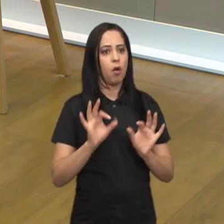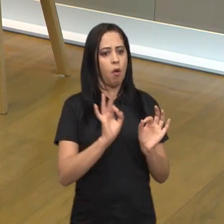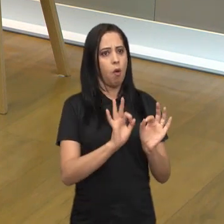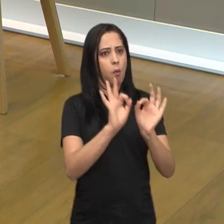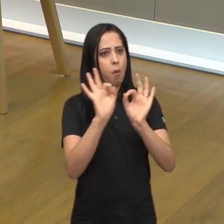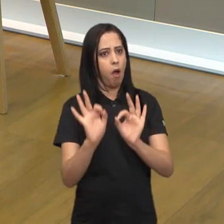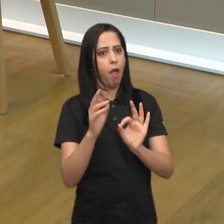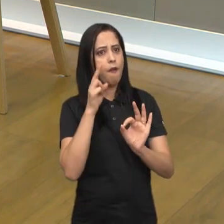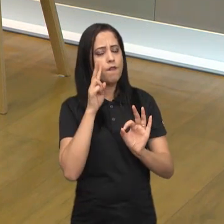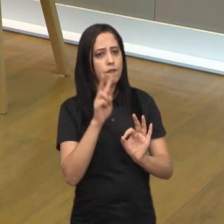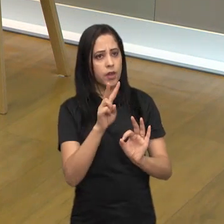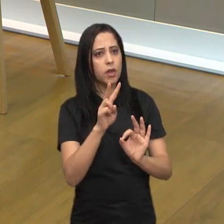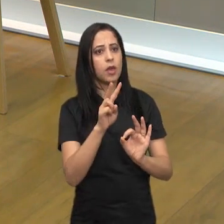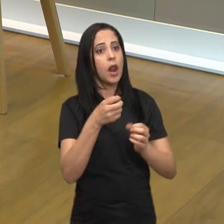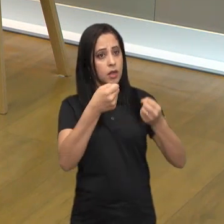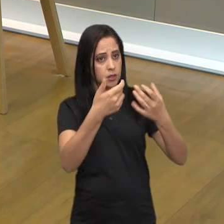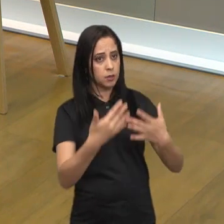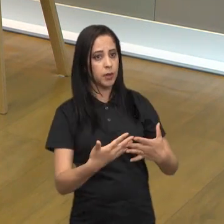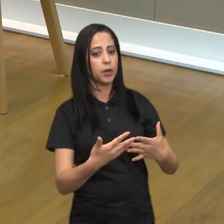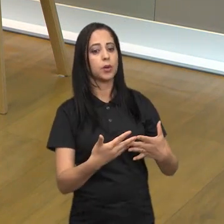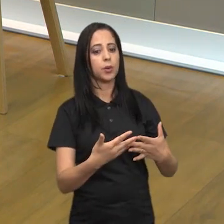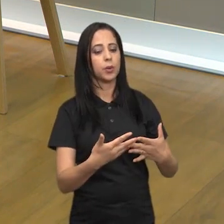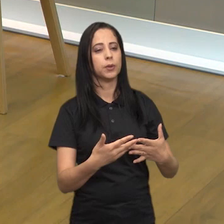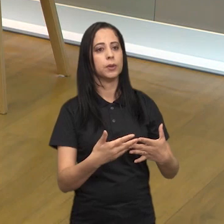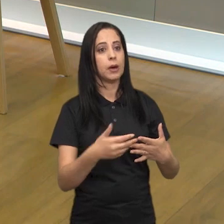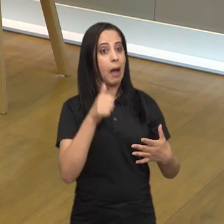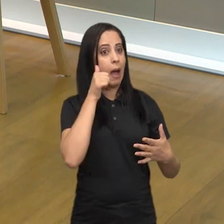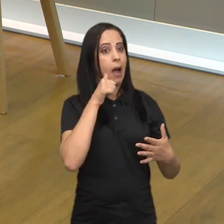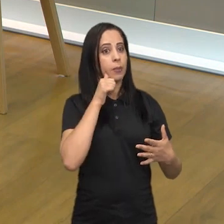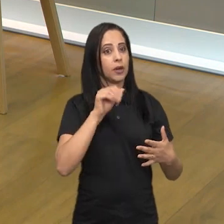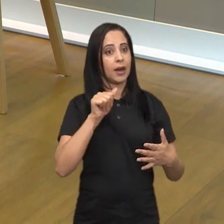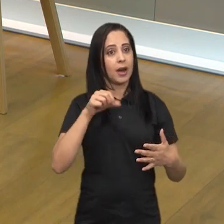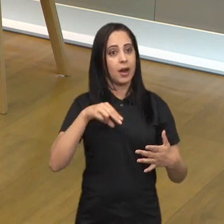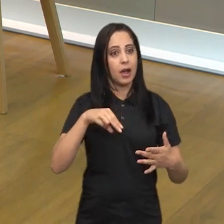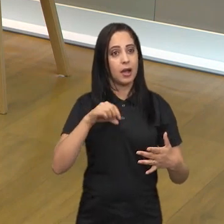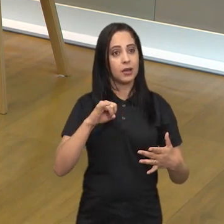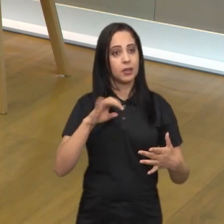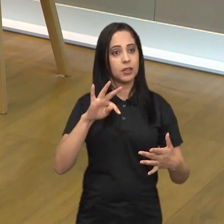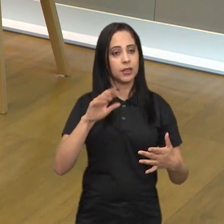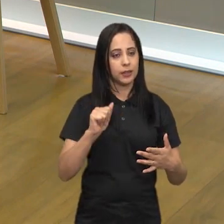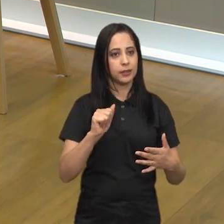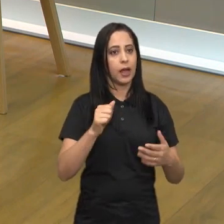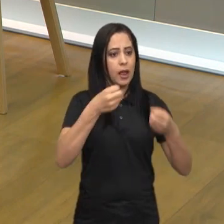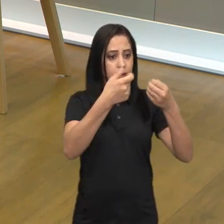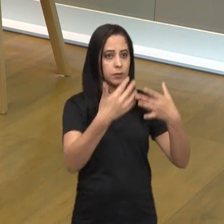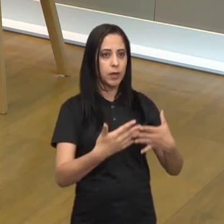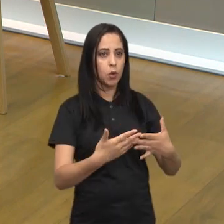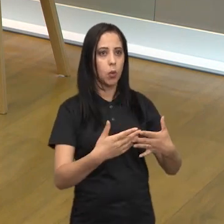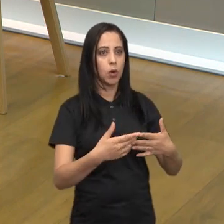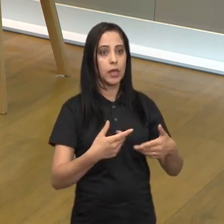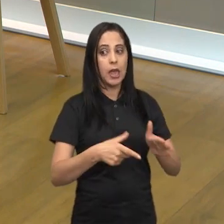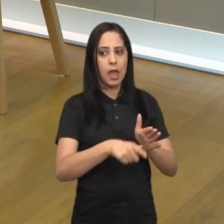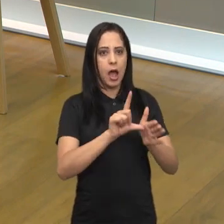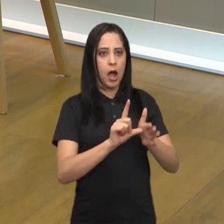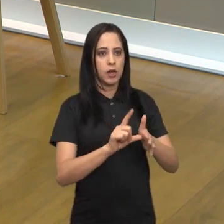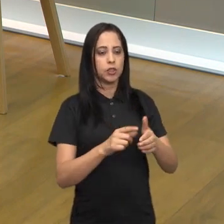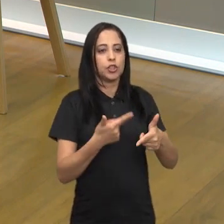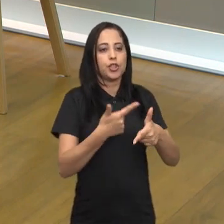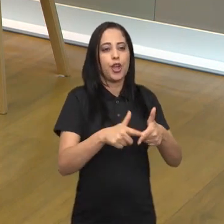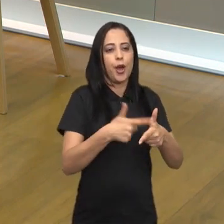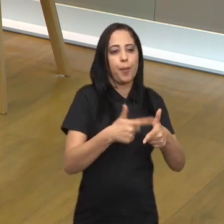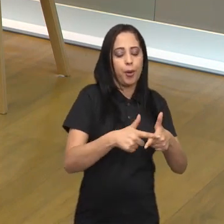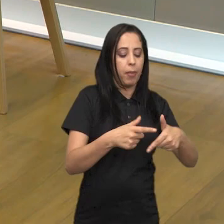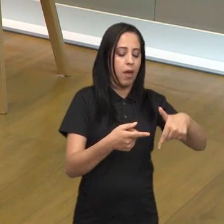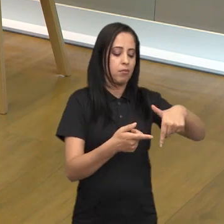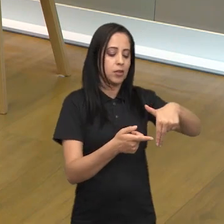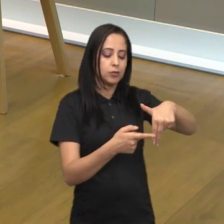própria reportagem, a gente acompanhou, a Anitta contou, né, que a nossa personagem, que ela estava com um problema no joelho, ela chegou a operar o primeiro nessa parte, né,